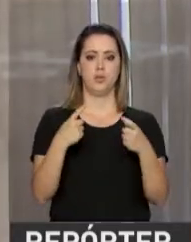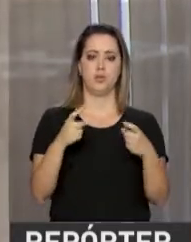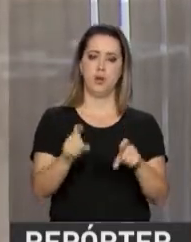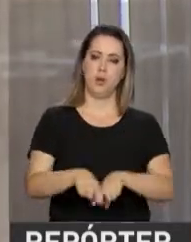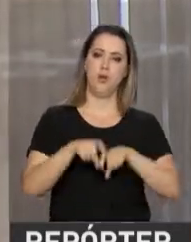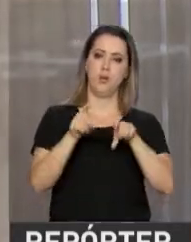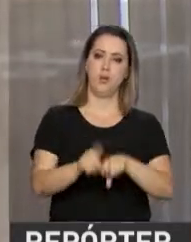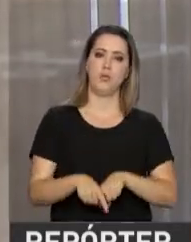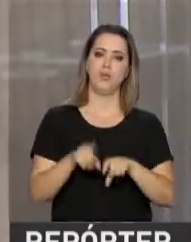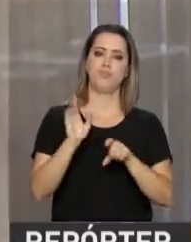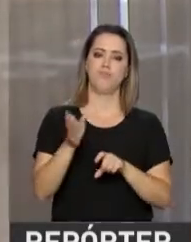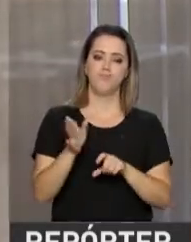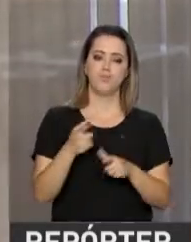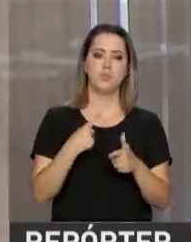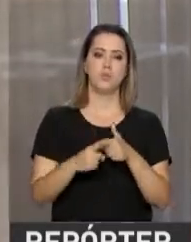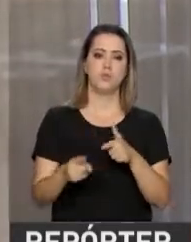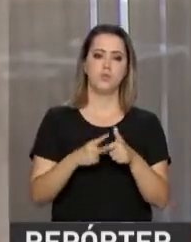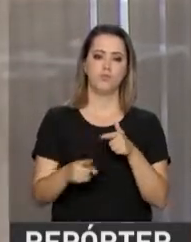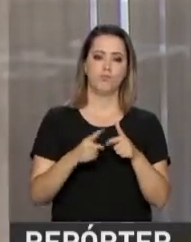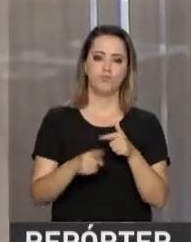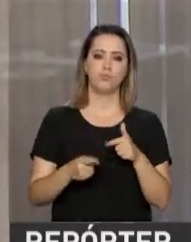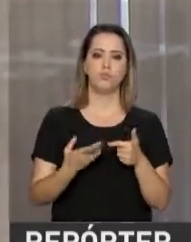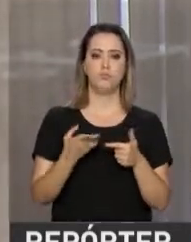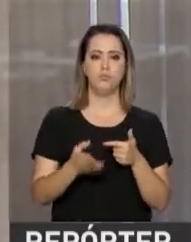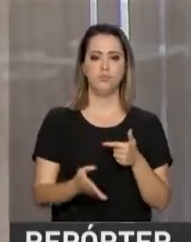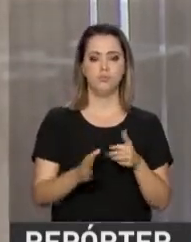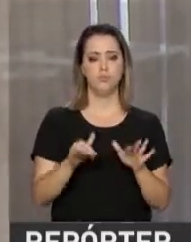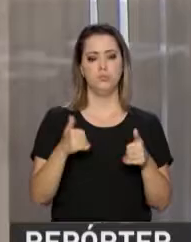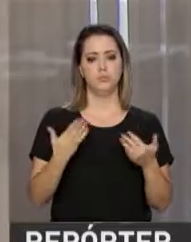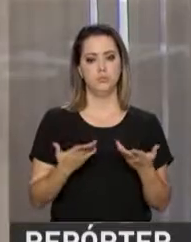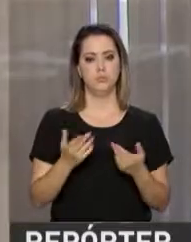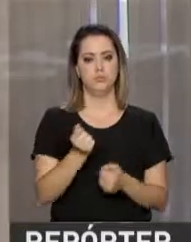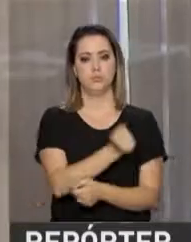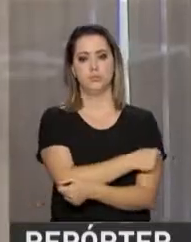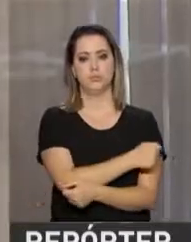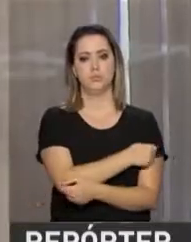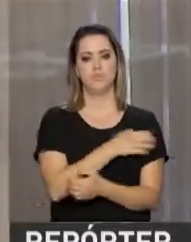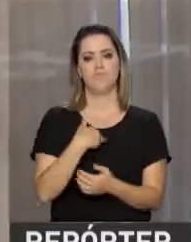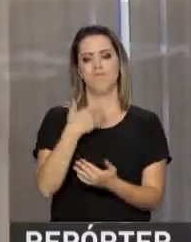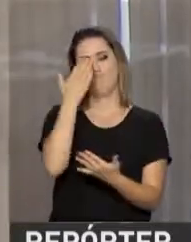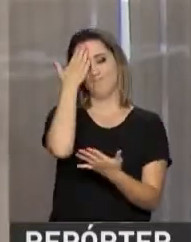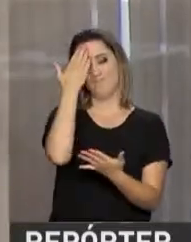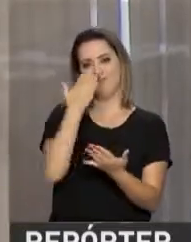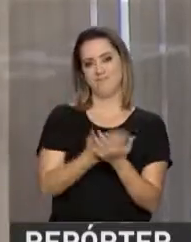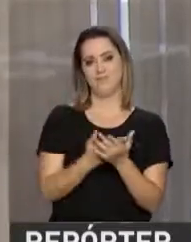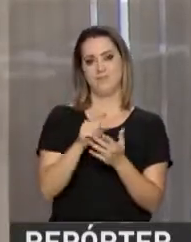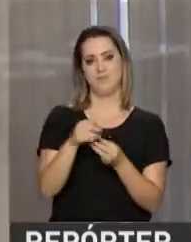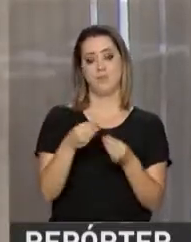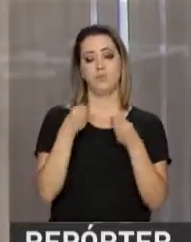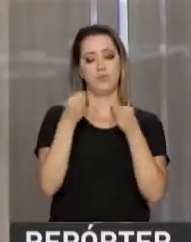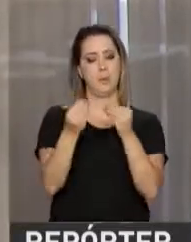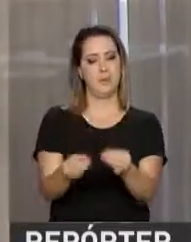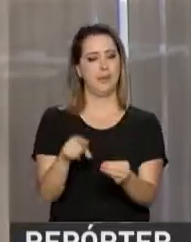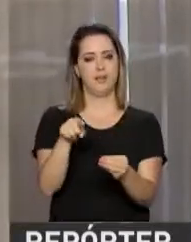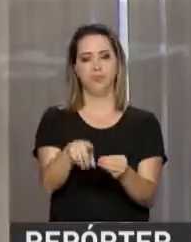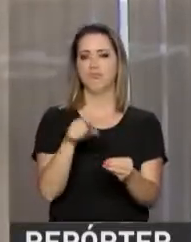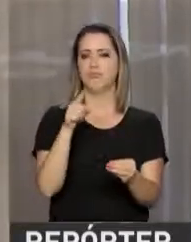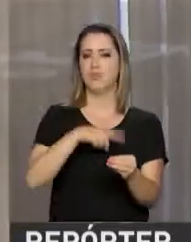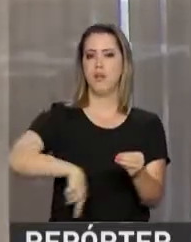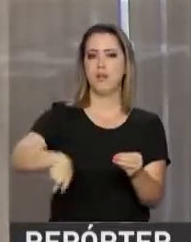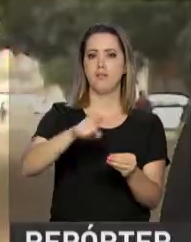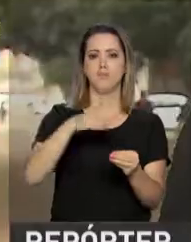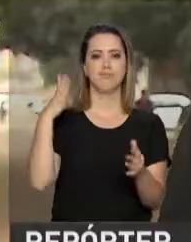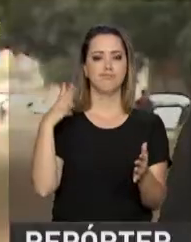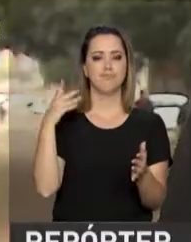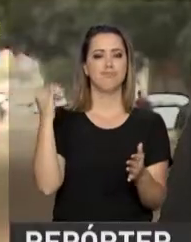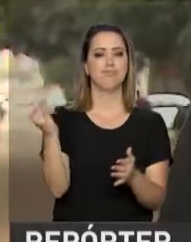bastante afetada assim né então os alunos eu tenho certeza absoluta que pra eles serão isso é um vai ser um